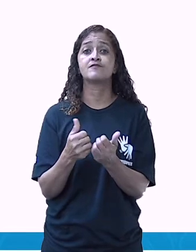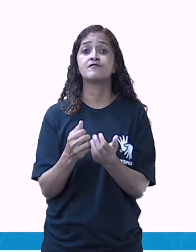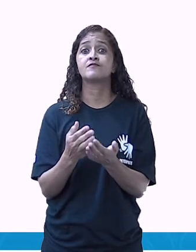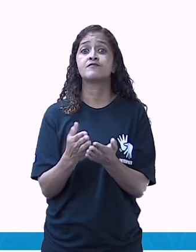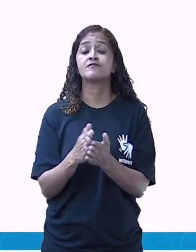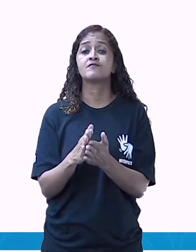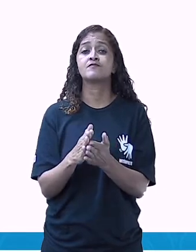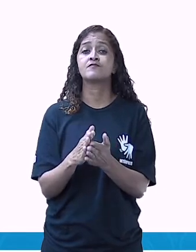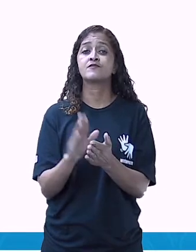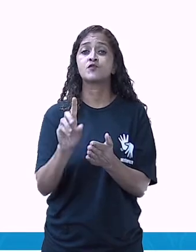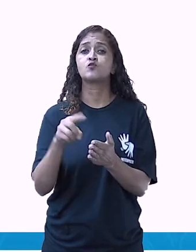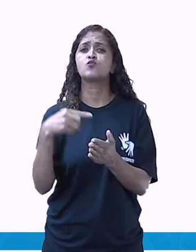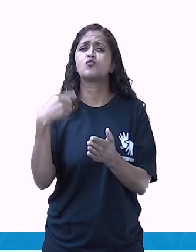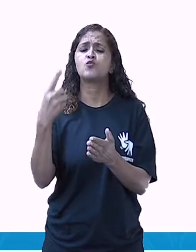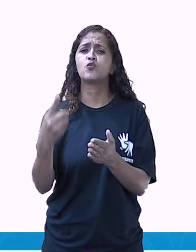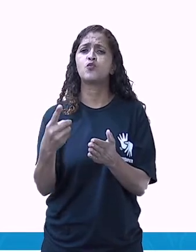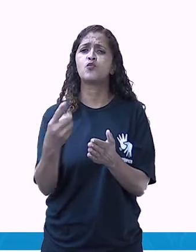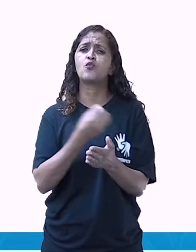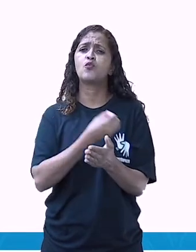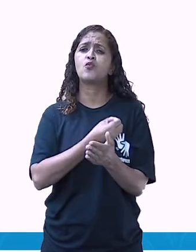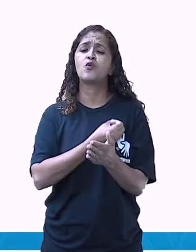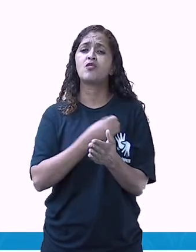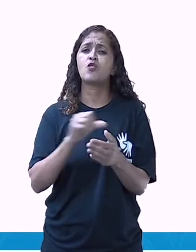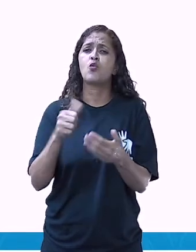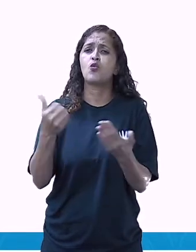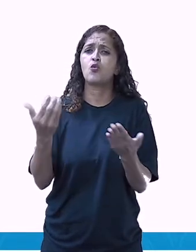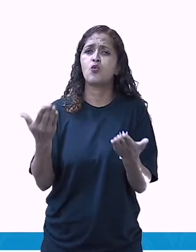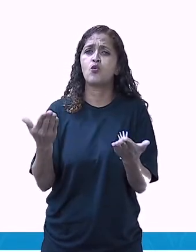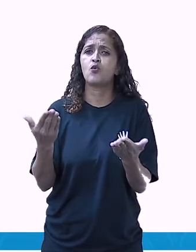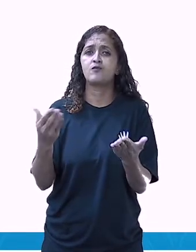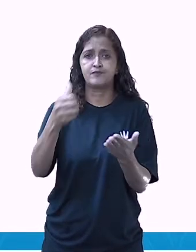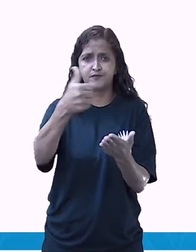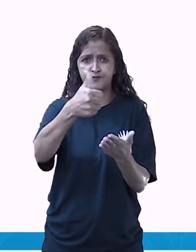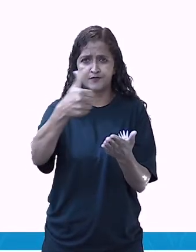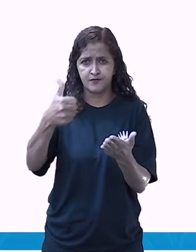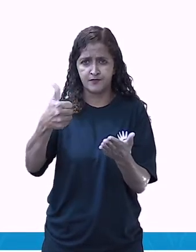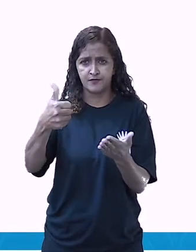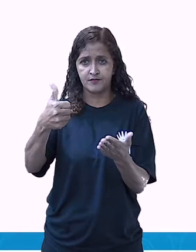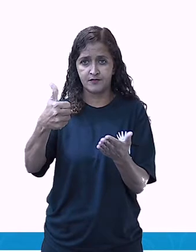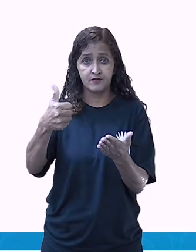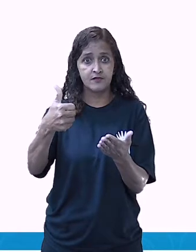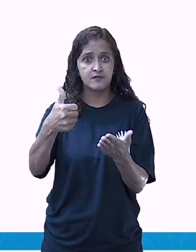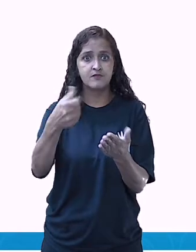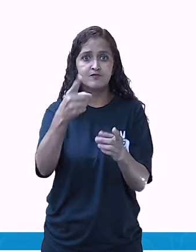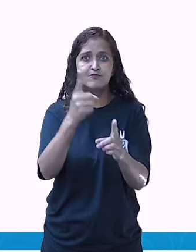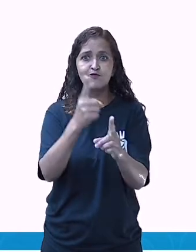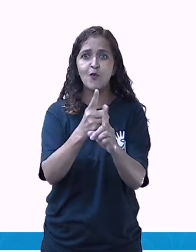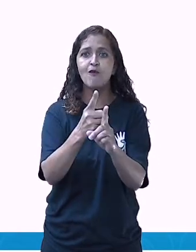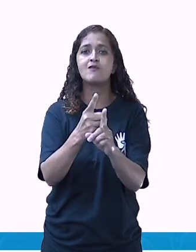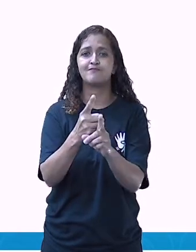Um número depois do 10 é o 11. Tem 11.